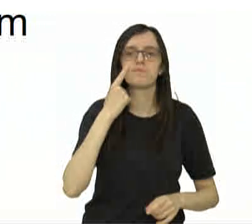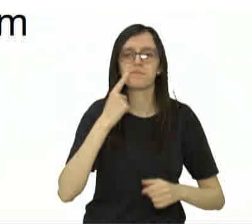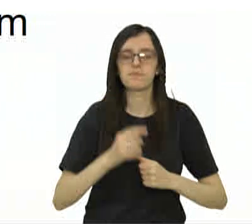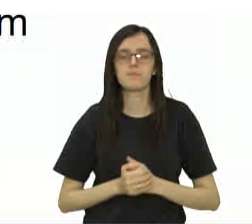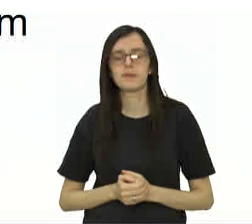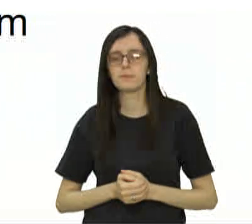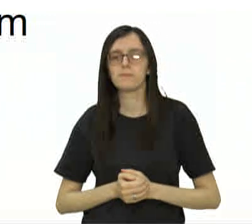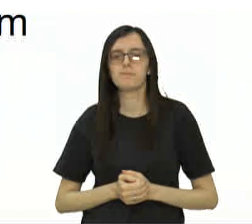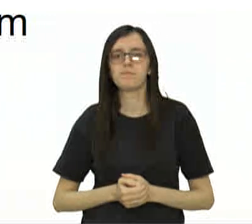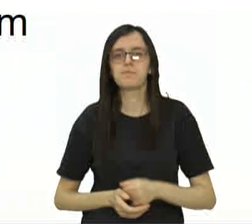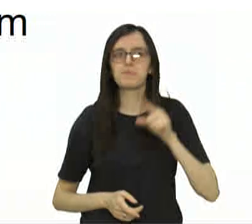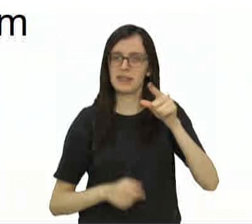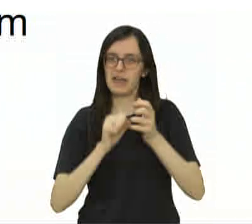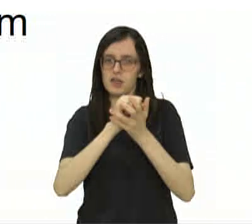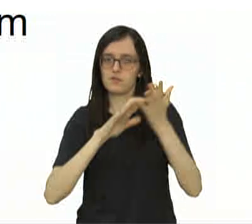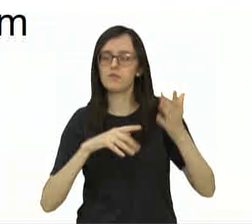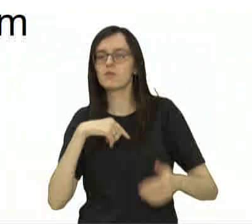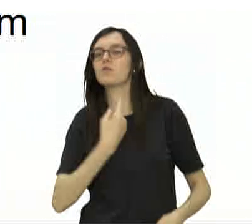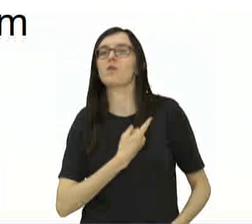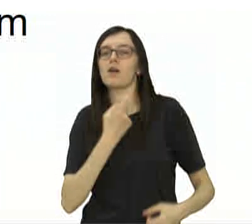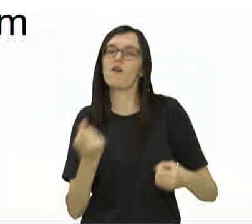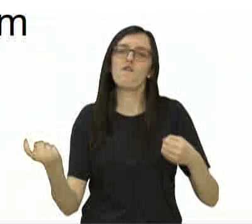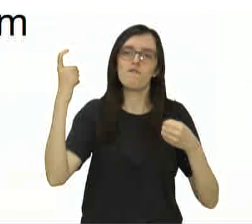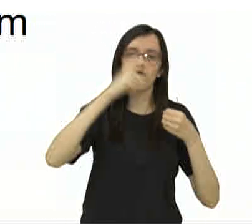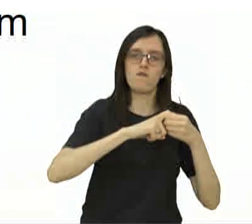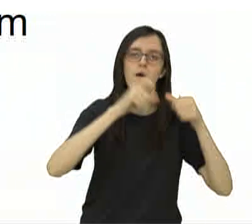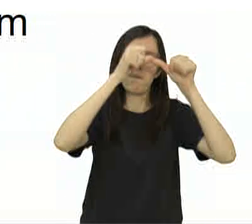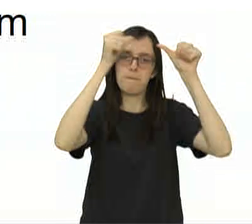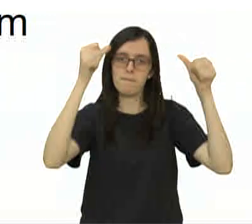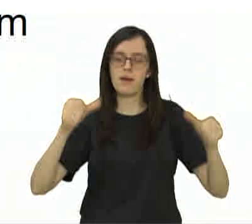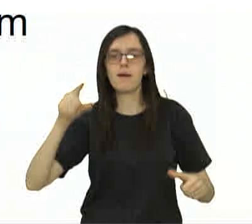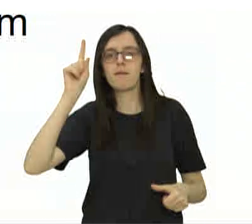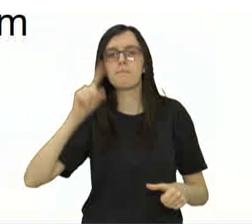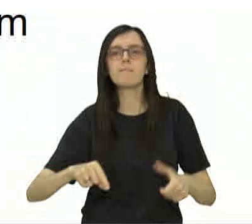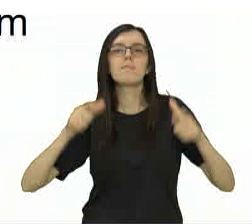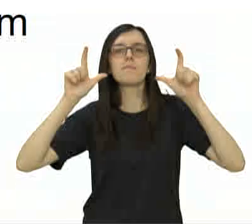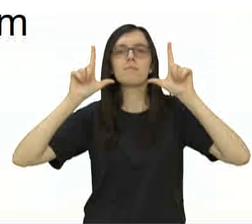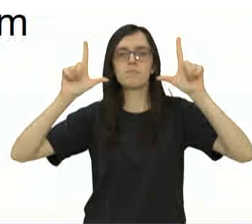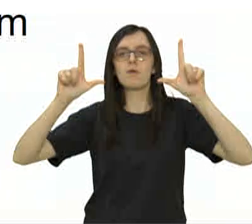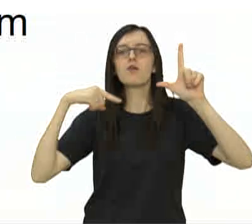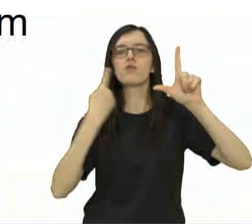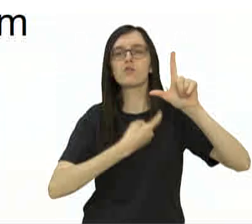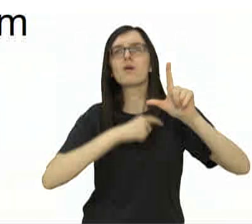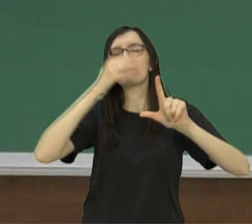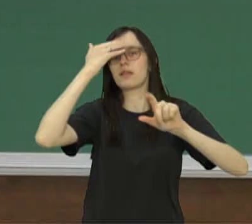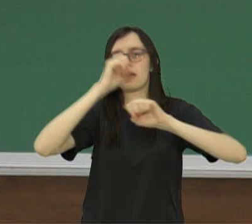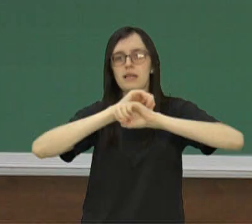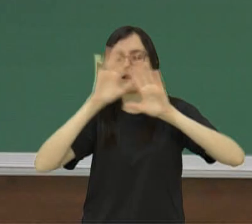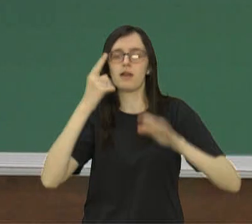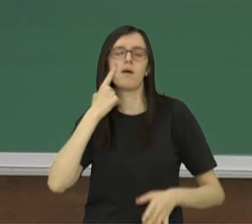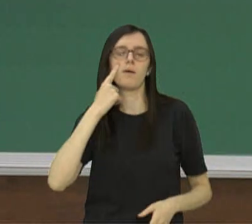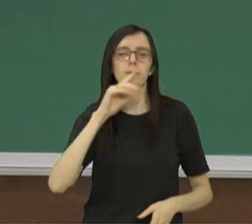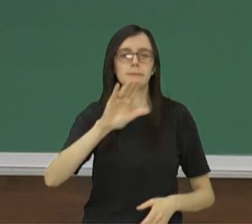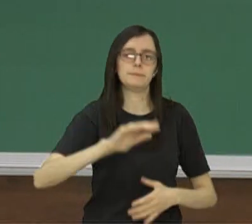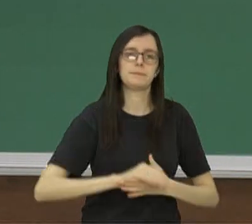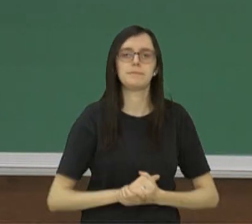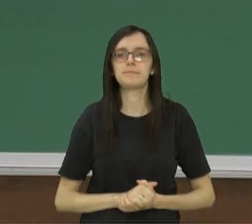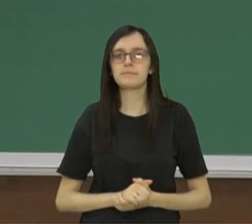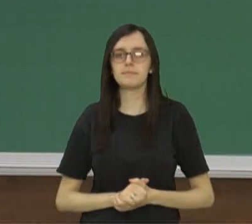com esse exercício, vamos voltar lá no mapa das regiões intermediárias para que nós possamos compreender melhor.